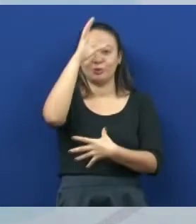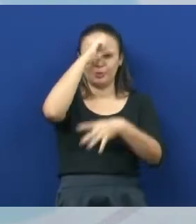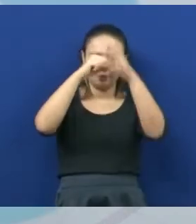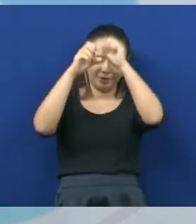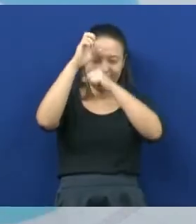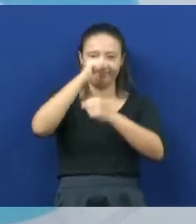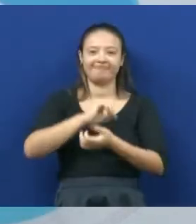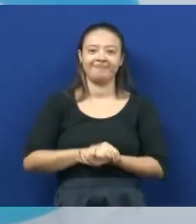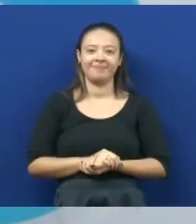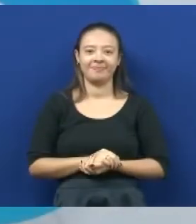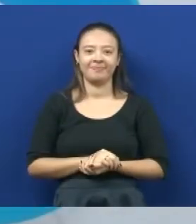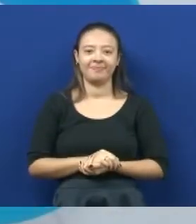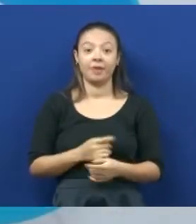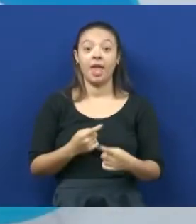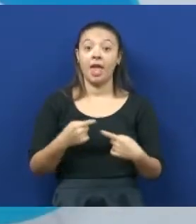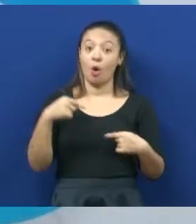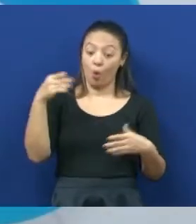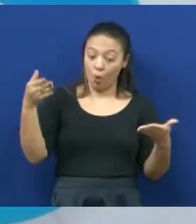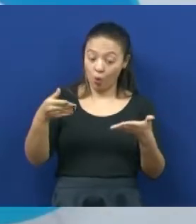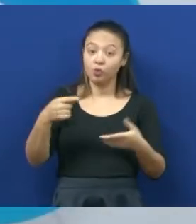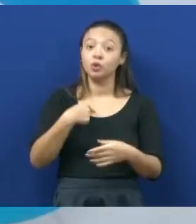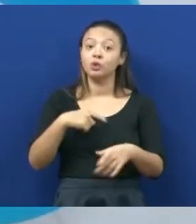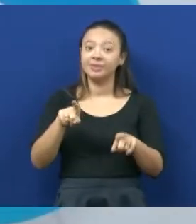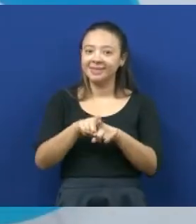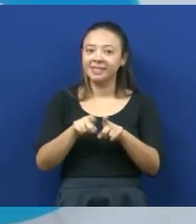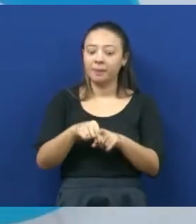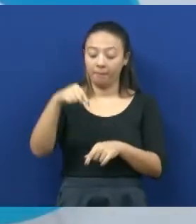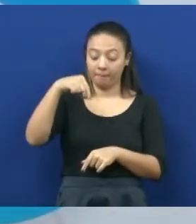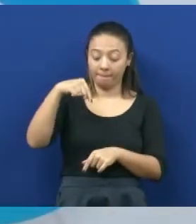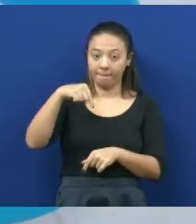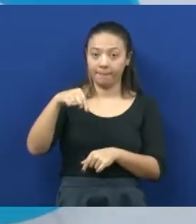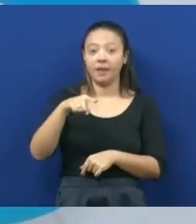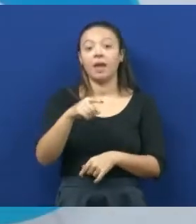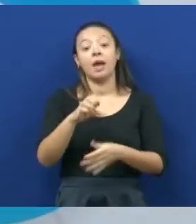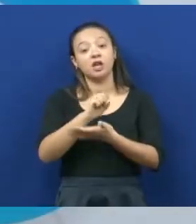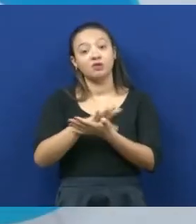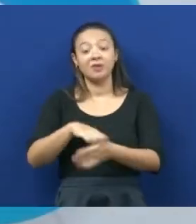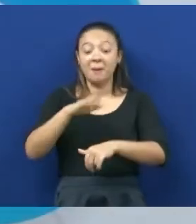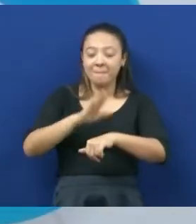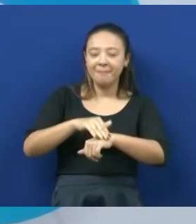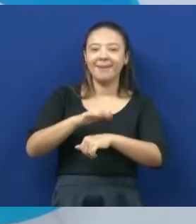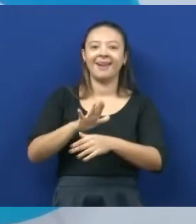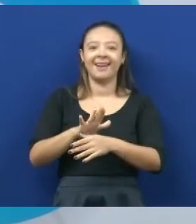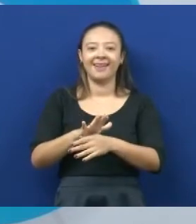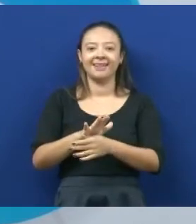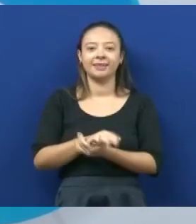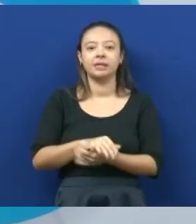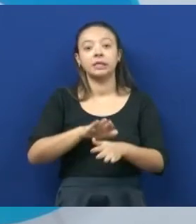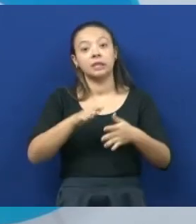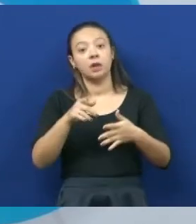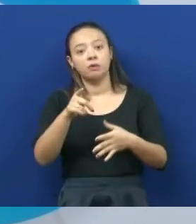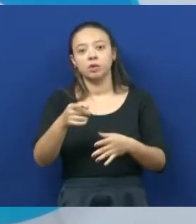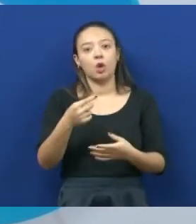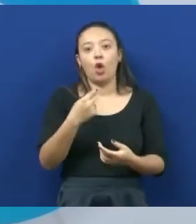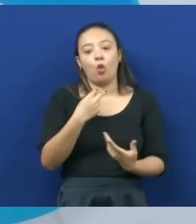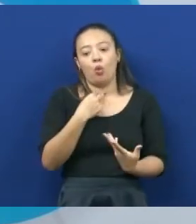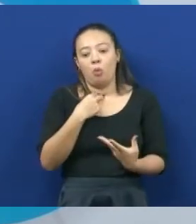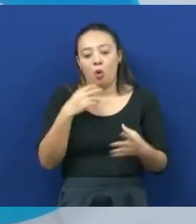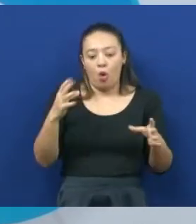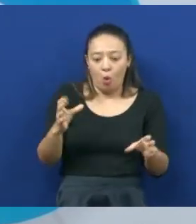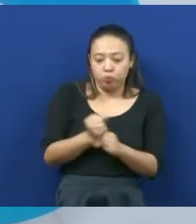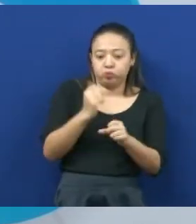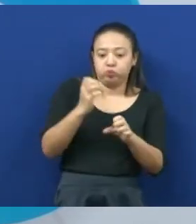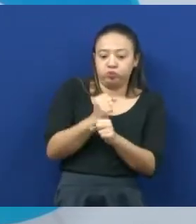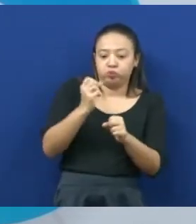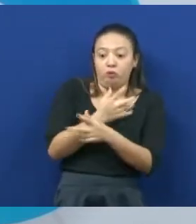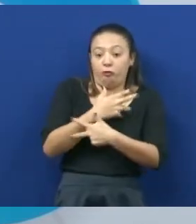Até porque eu também estou deixando aqui hoje para você atividades complementares, então não deixa que elas fiquem aí somando cada vez